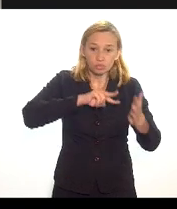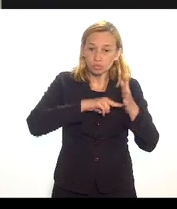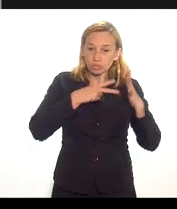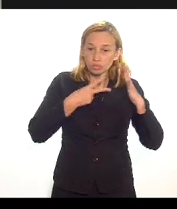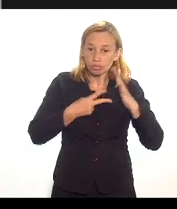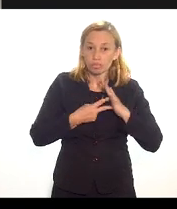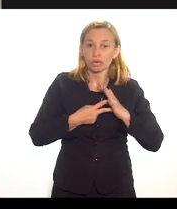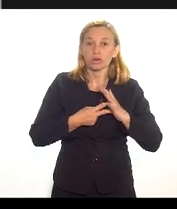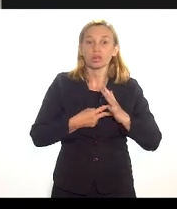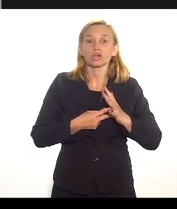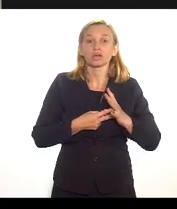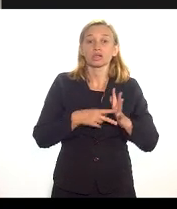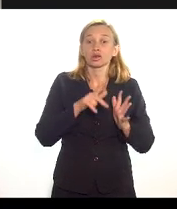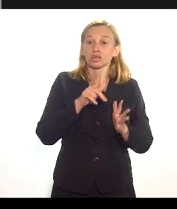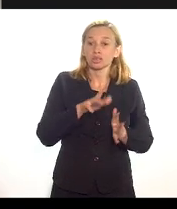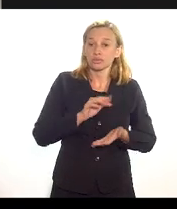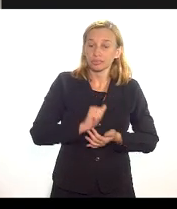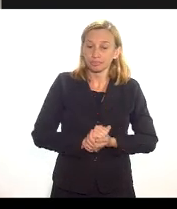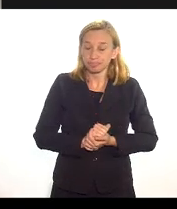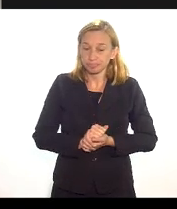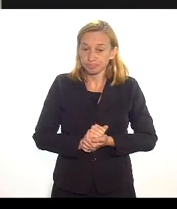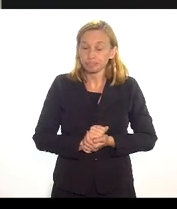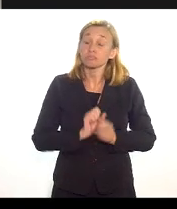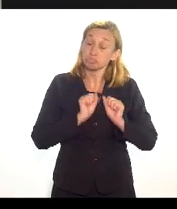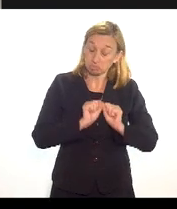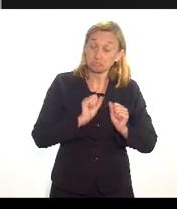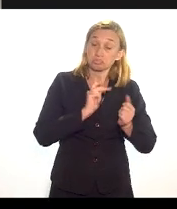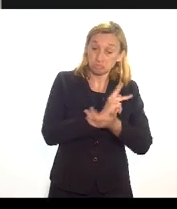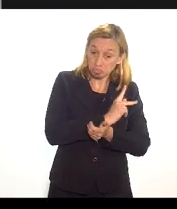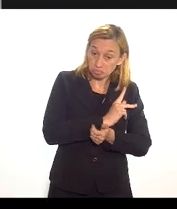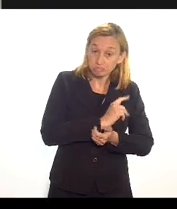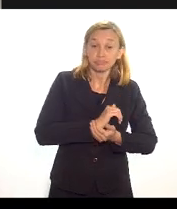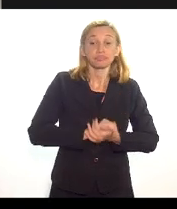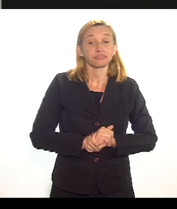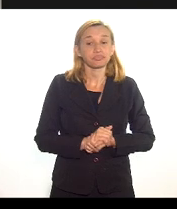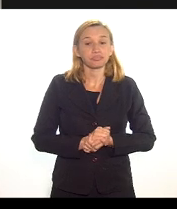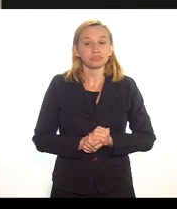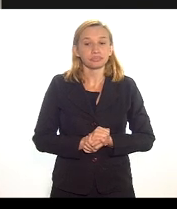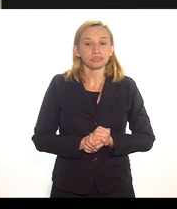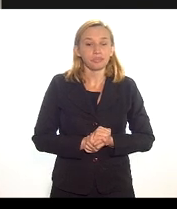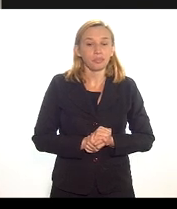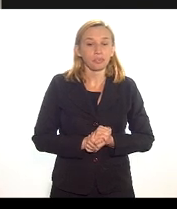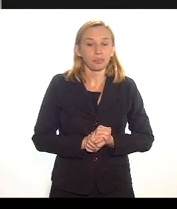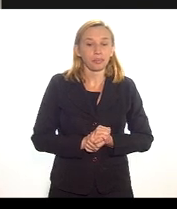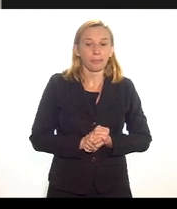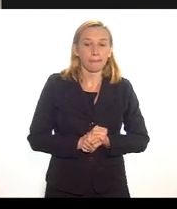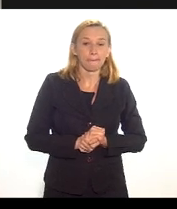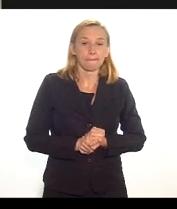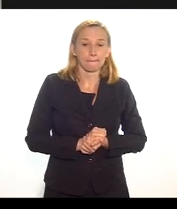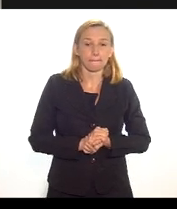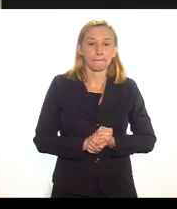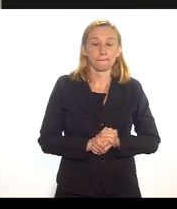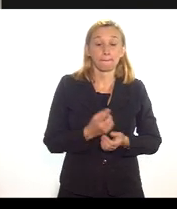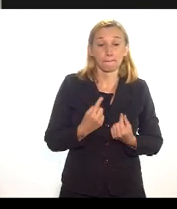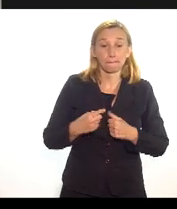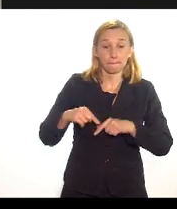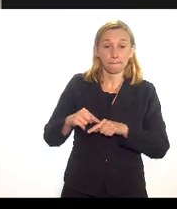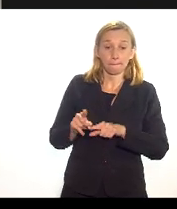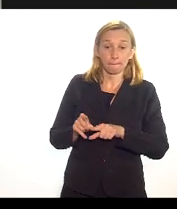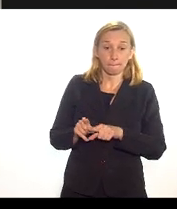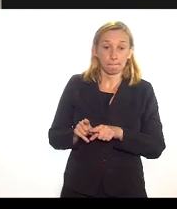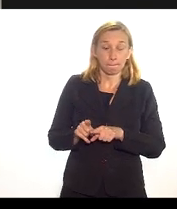interpretações divergentes. Isso pode acontecer, né? Do contrário, a gente